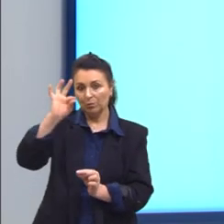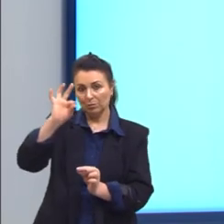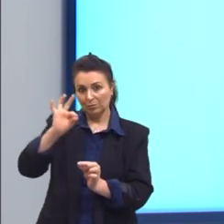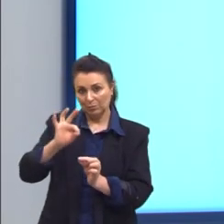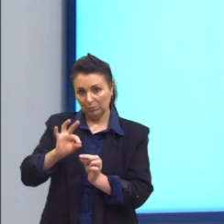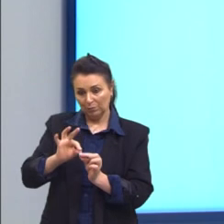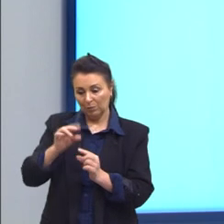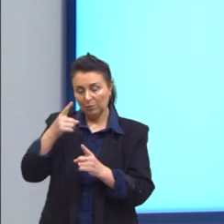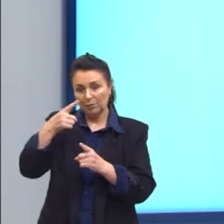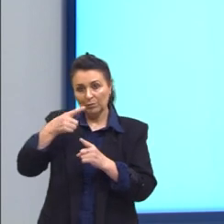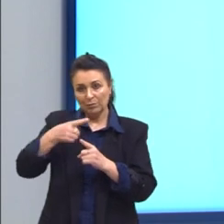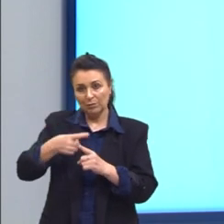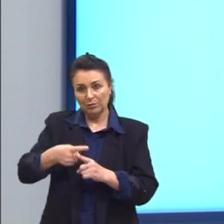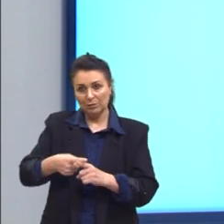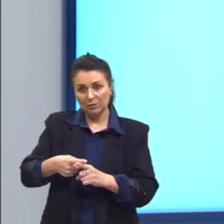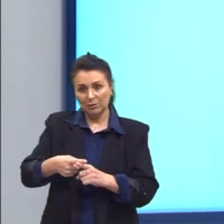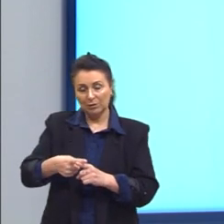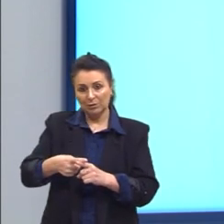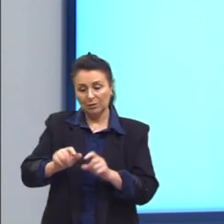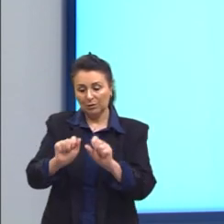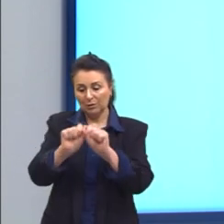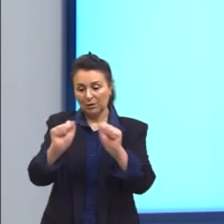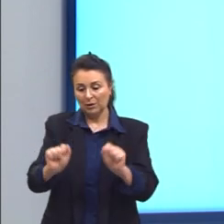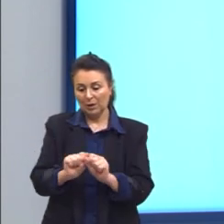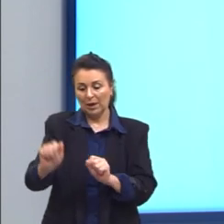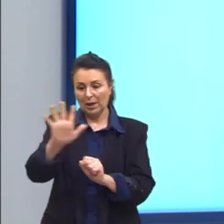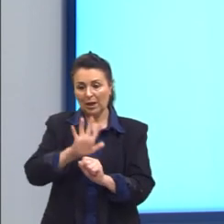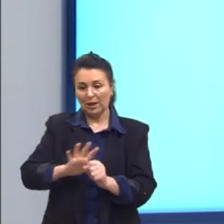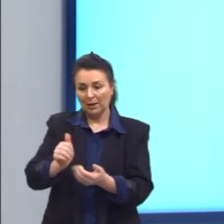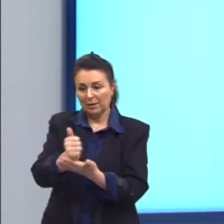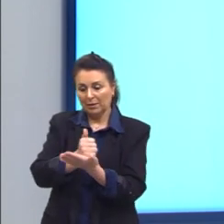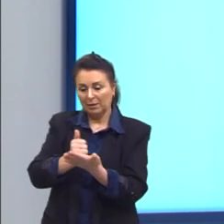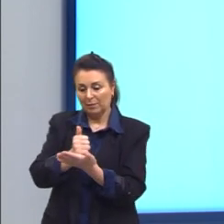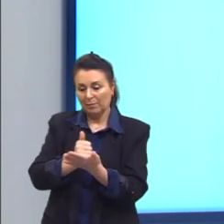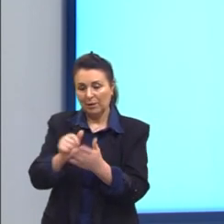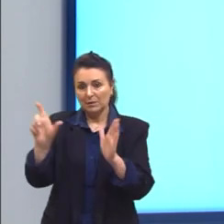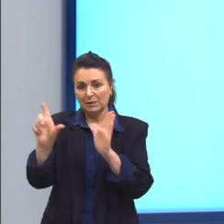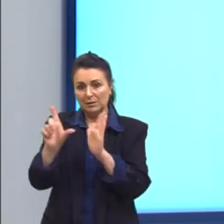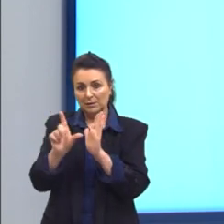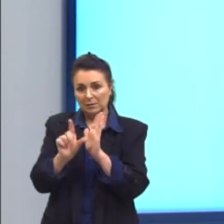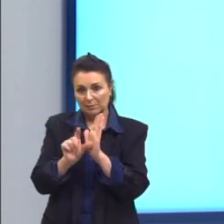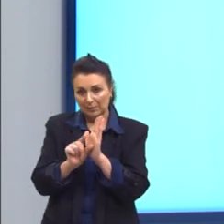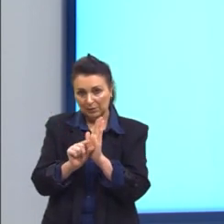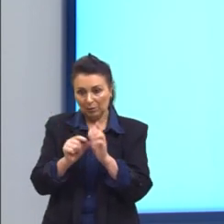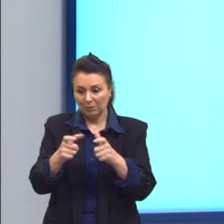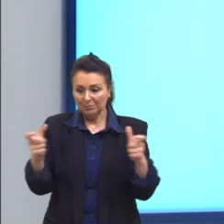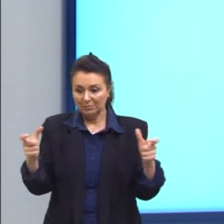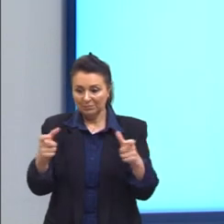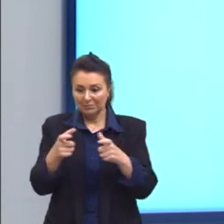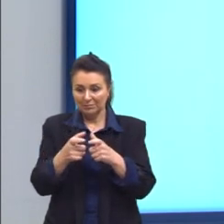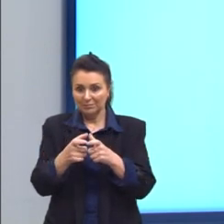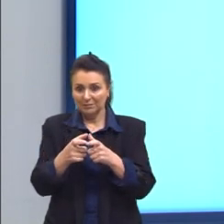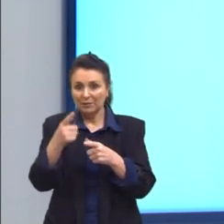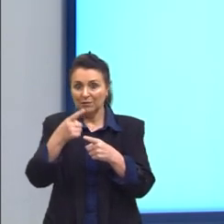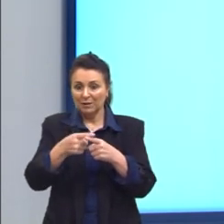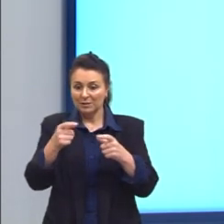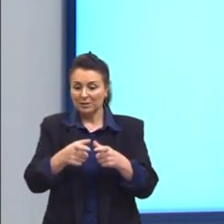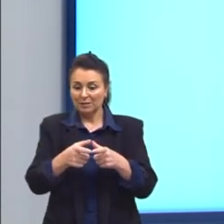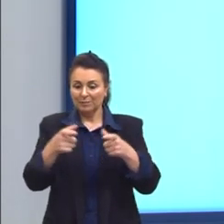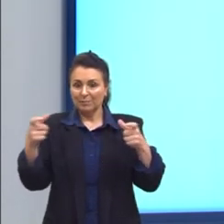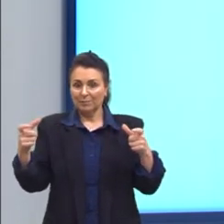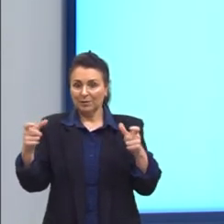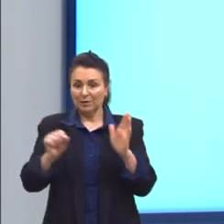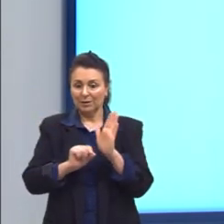que multiplica área da base menor mais área da base maior mais